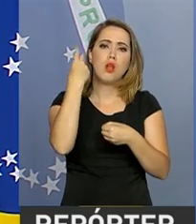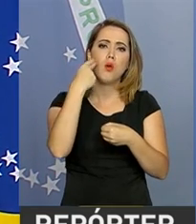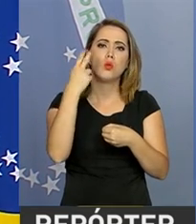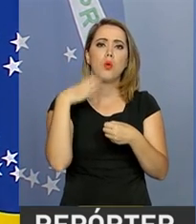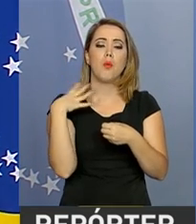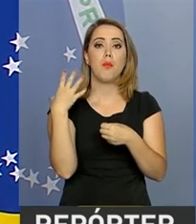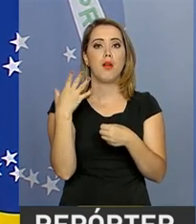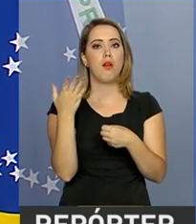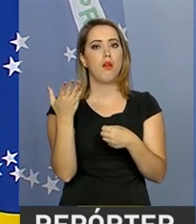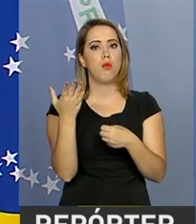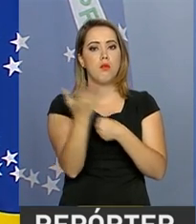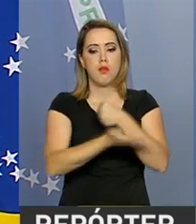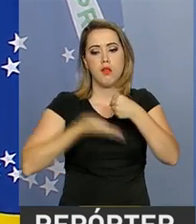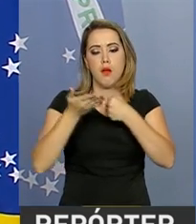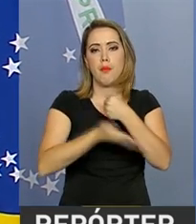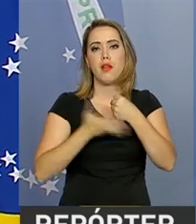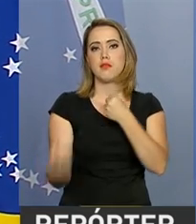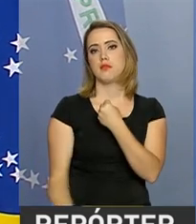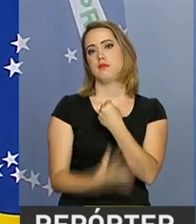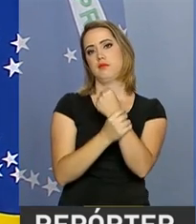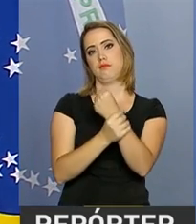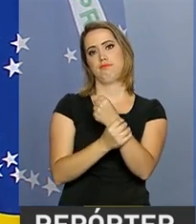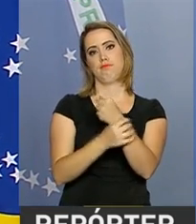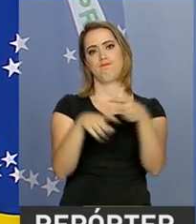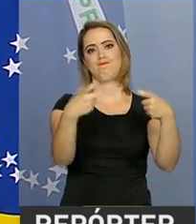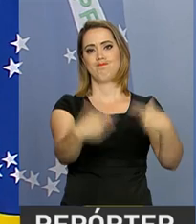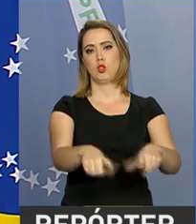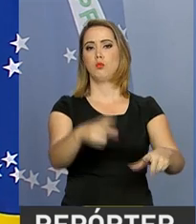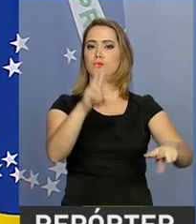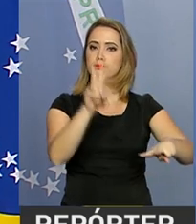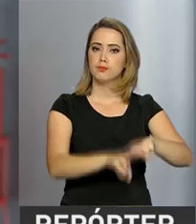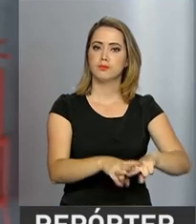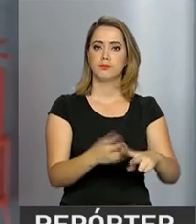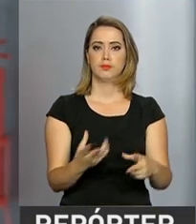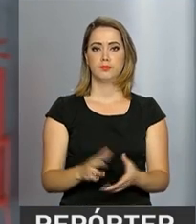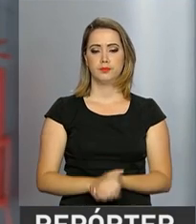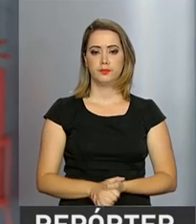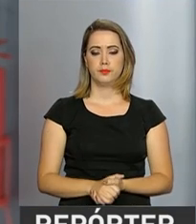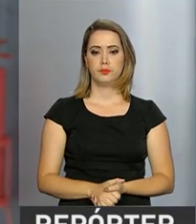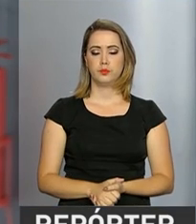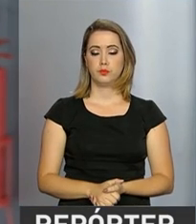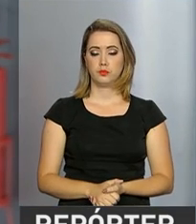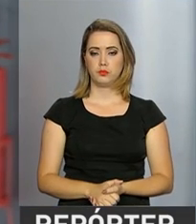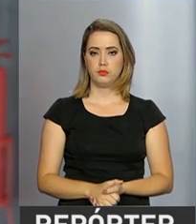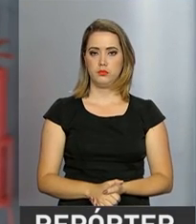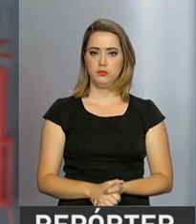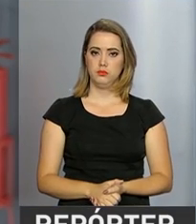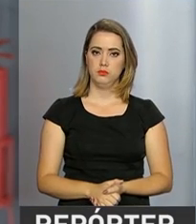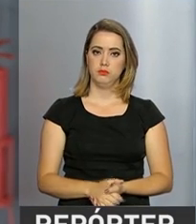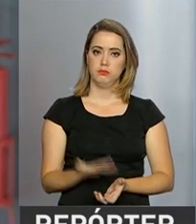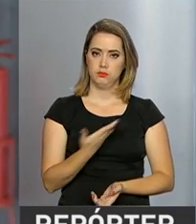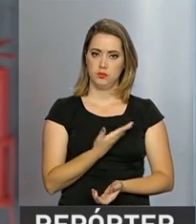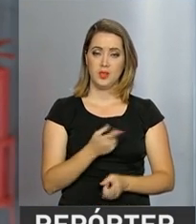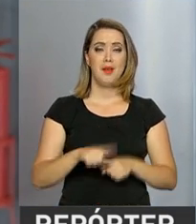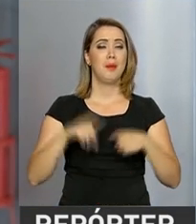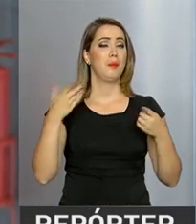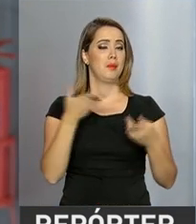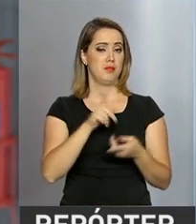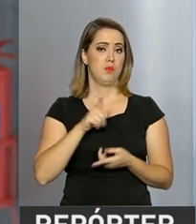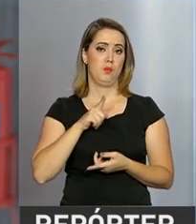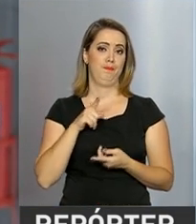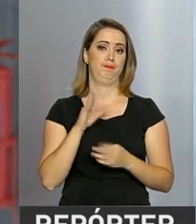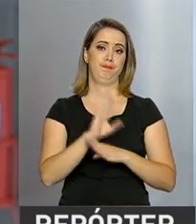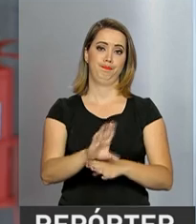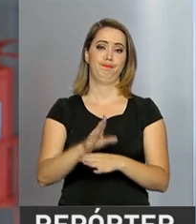básicos de segurança dos estabelecimentos carcerários brasileiros mas para essa cooperação esse